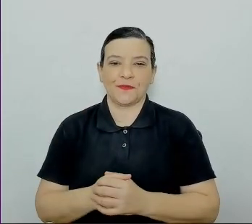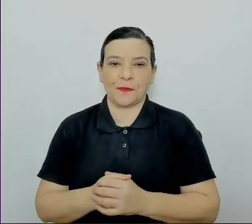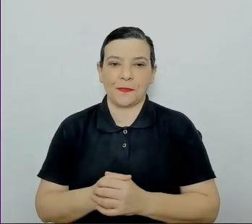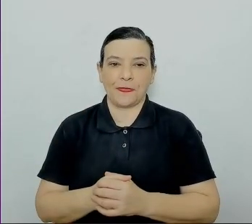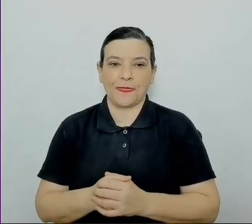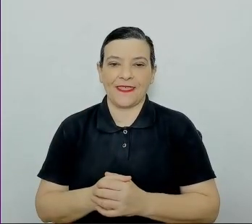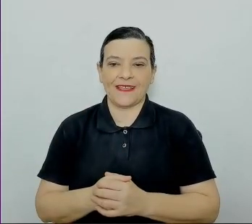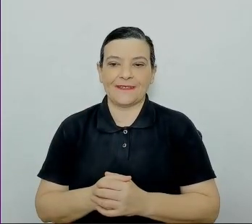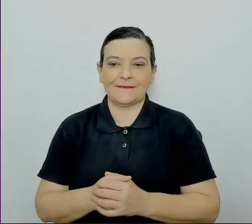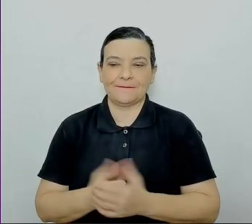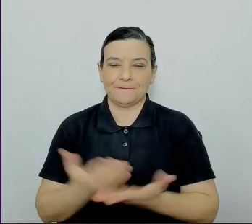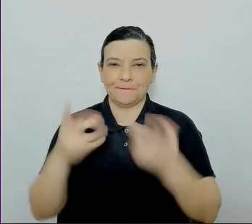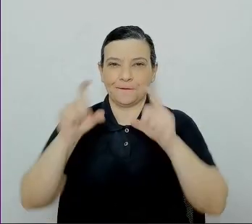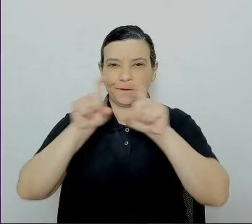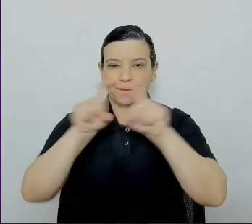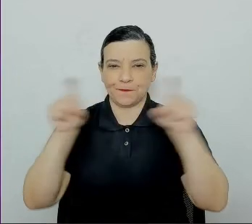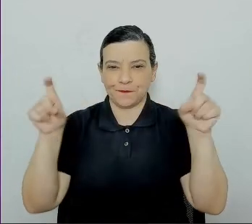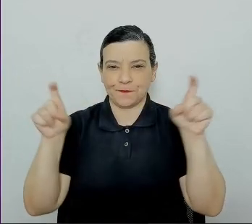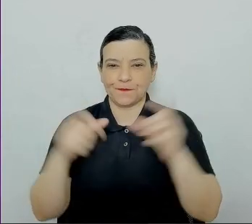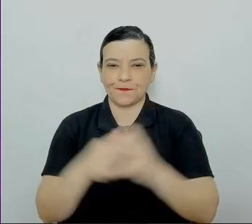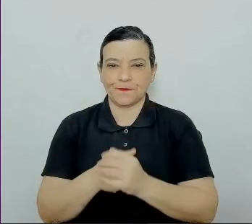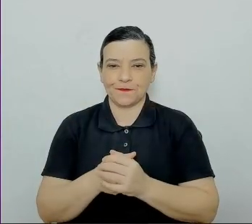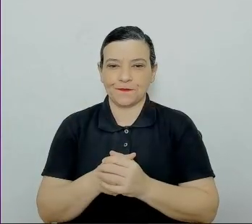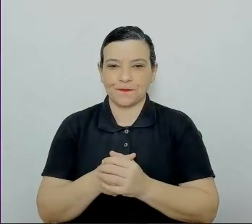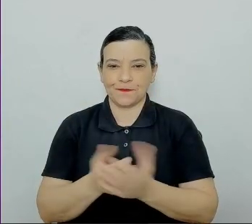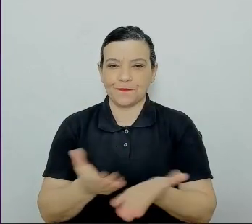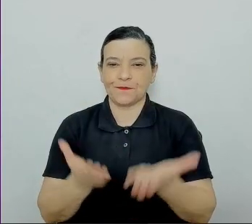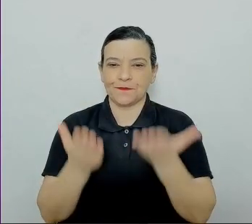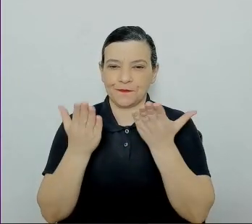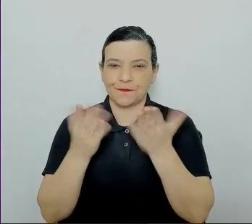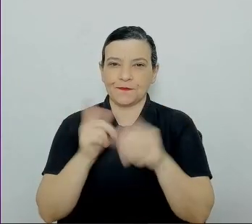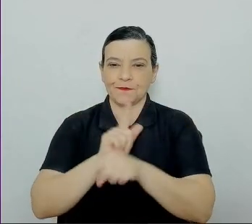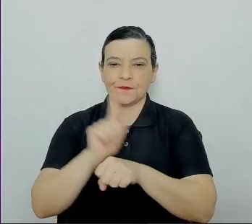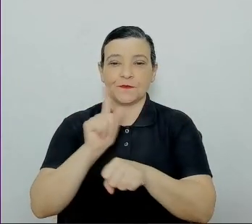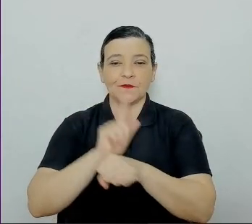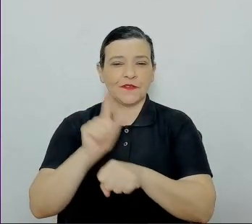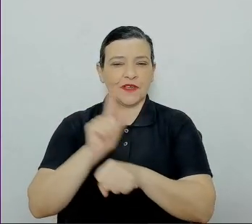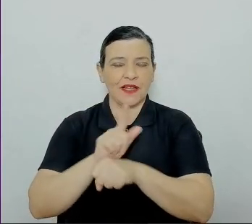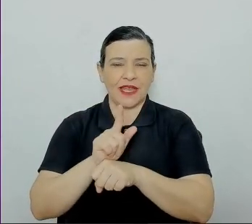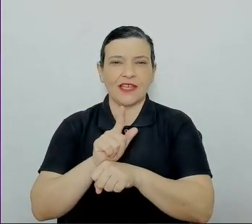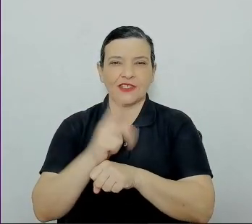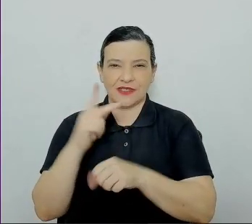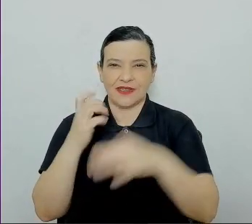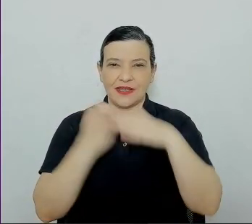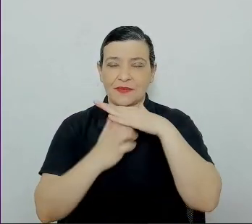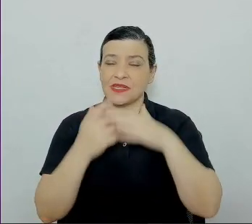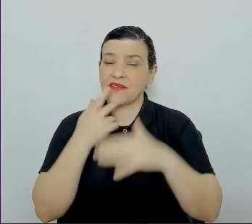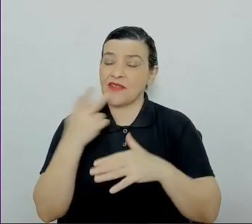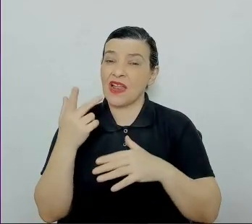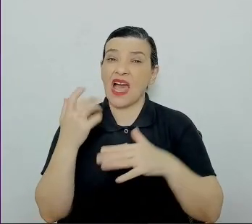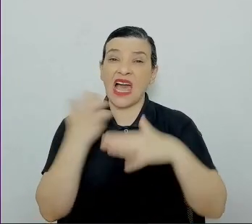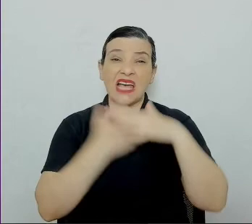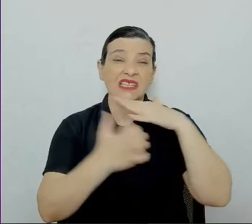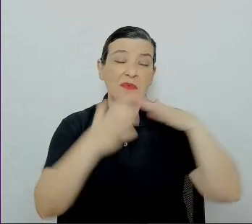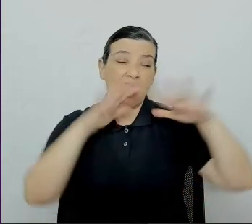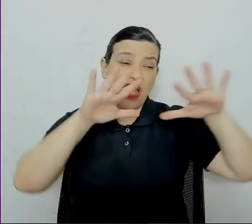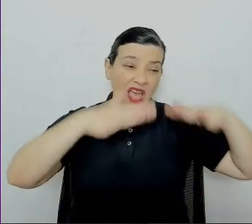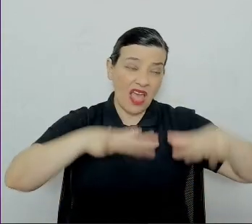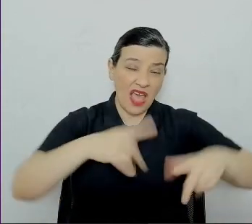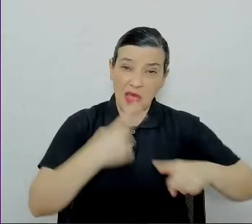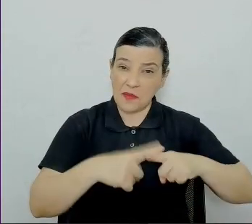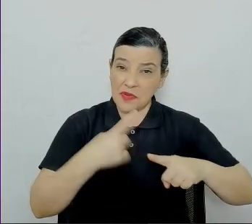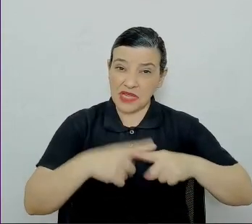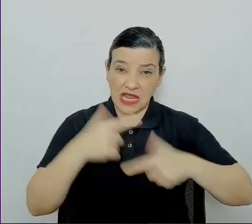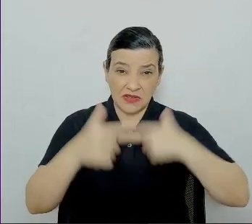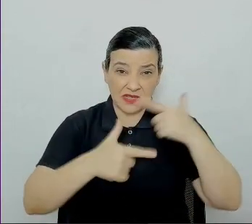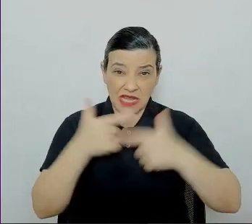Então, tem essa frase aqui, desse Managing Partner da Y Combinator, que é excelente, que ele fala, as empresas não fracassam porque elas não trabalham 10% a